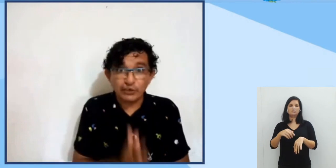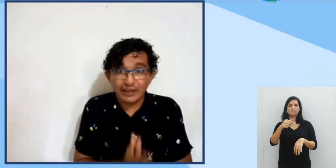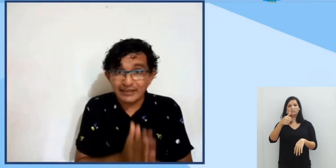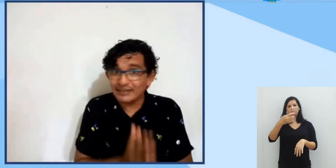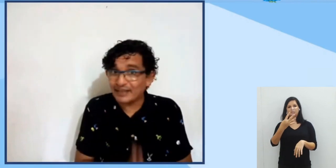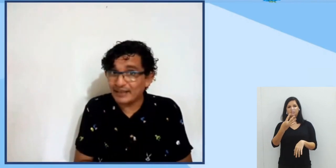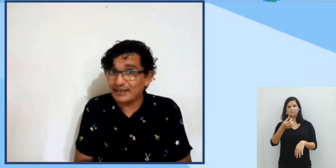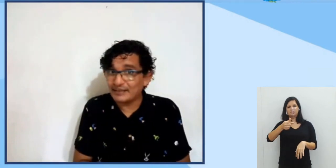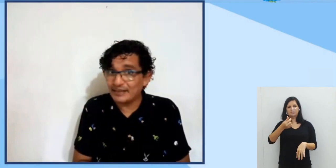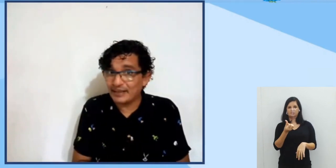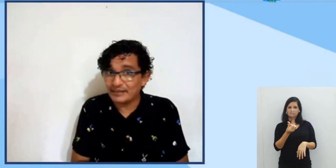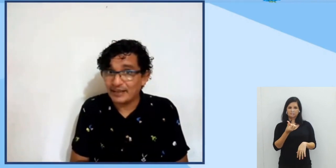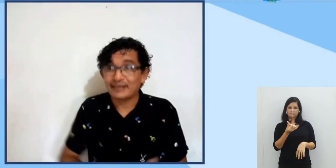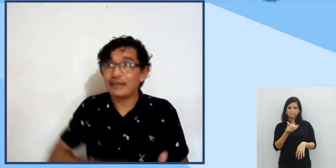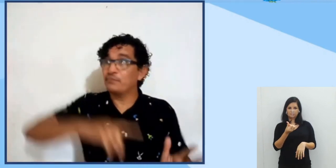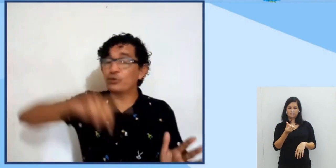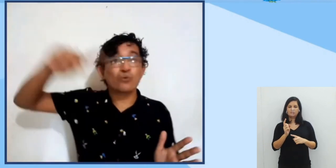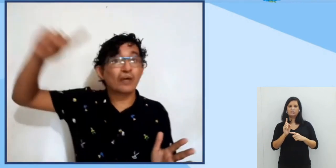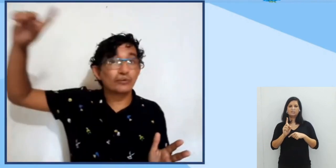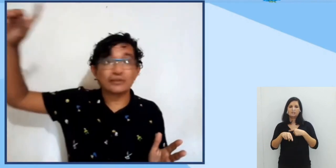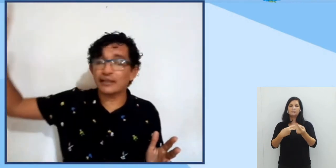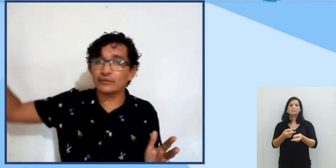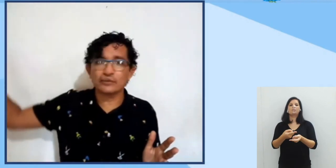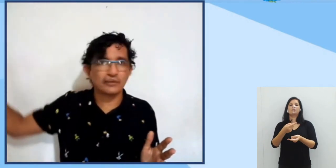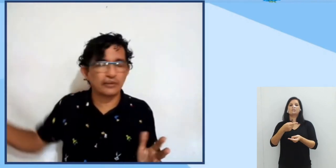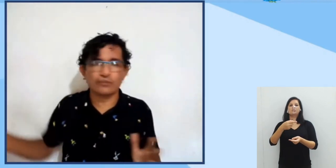A partir de 476 até